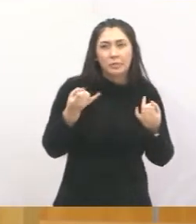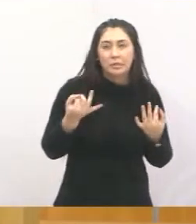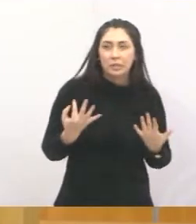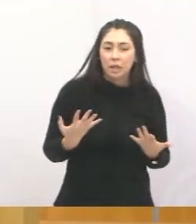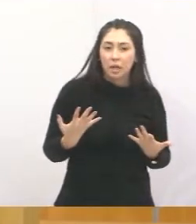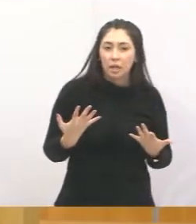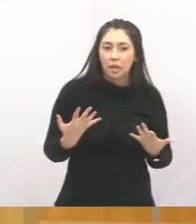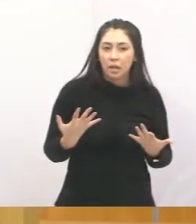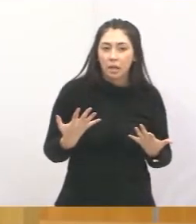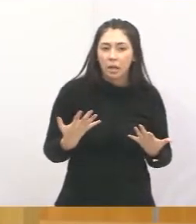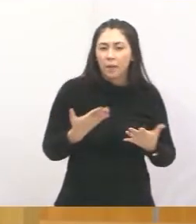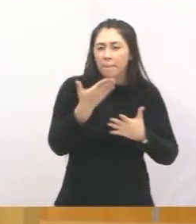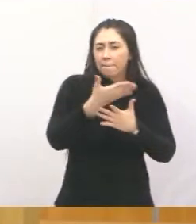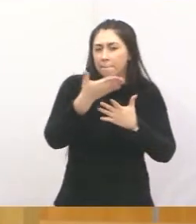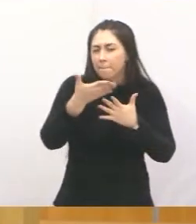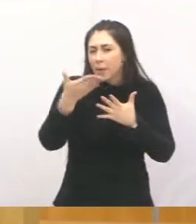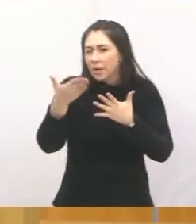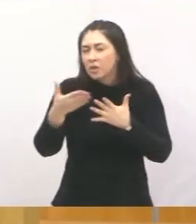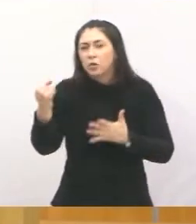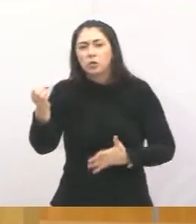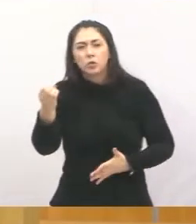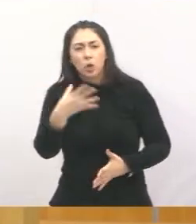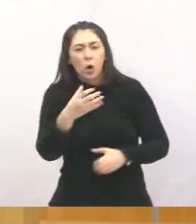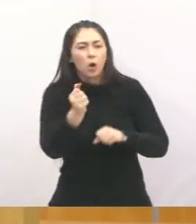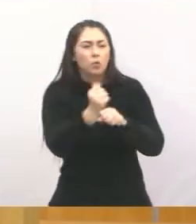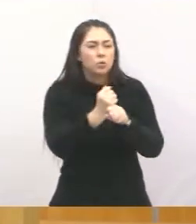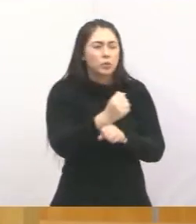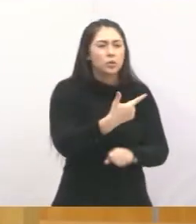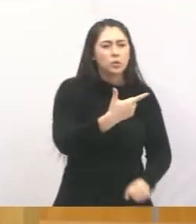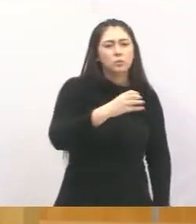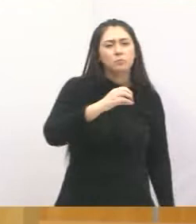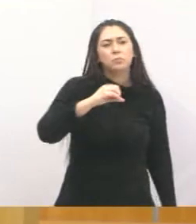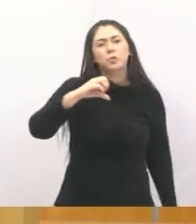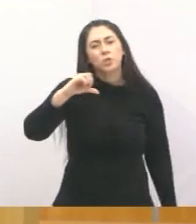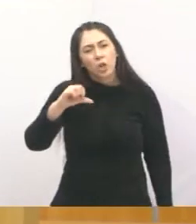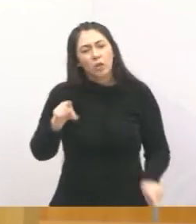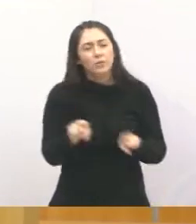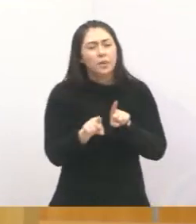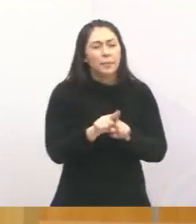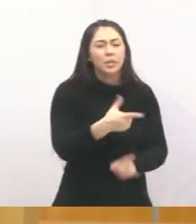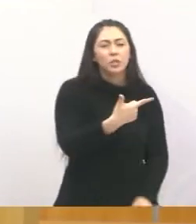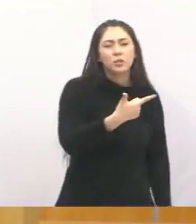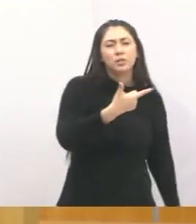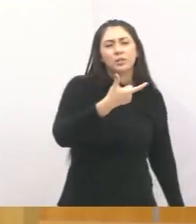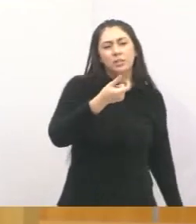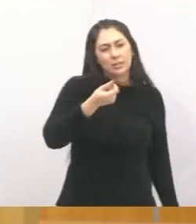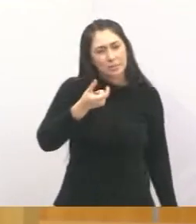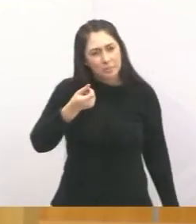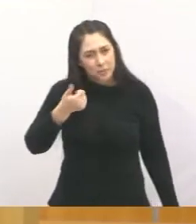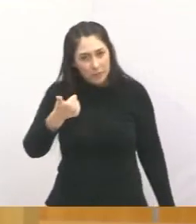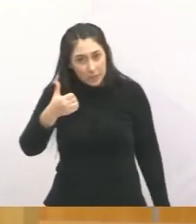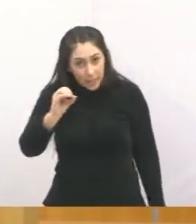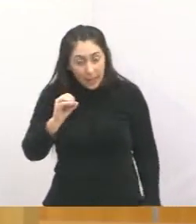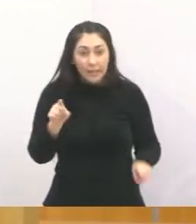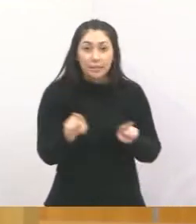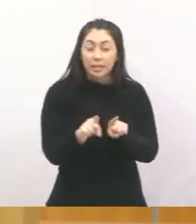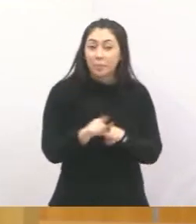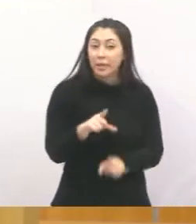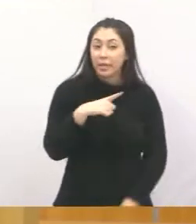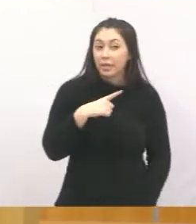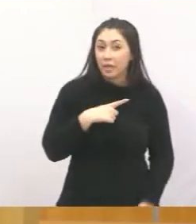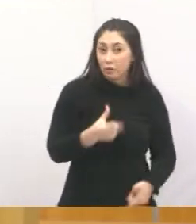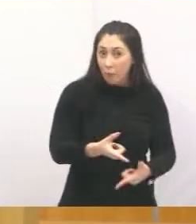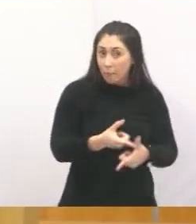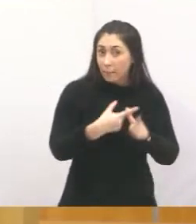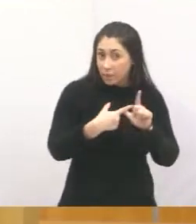um novo parcelamento em 2009, 2010, né? Teve aí a dívida de 2021 do prefeito